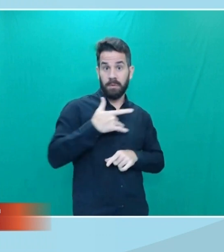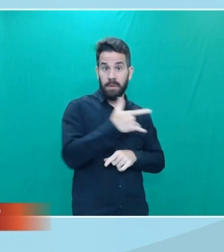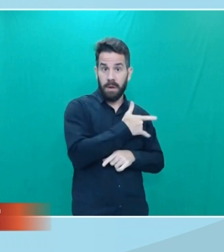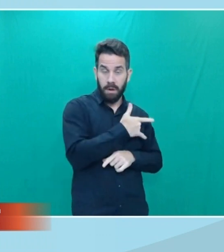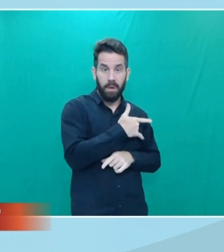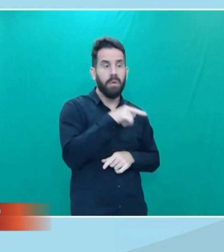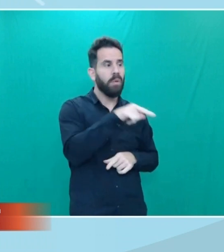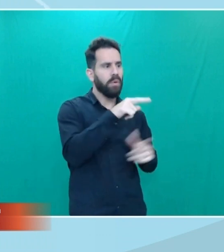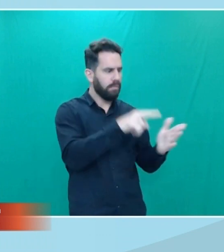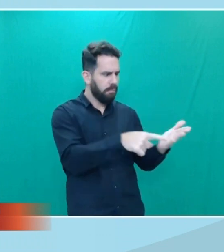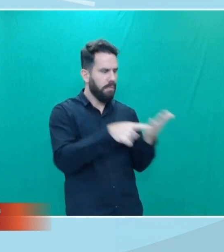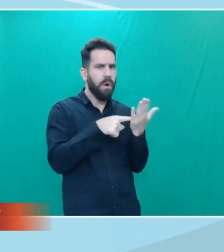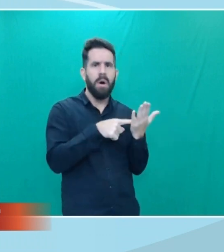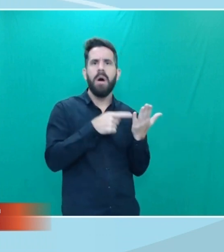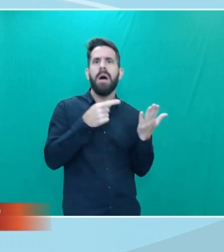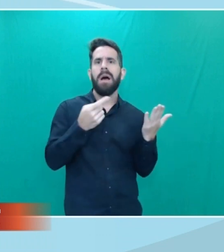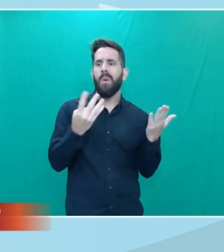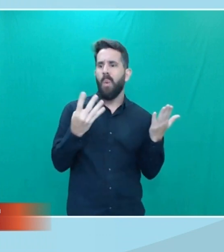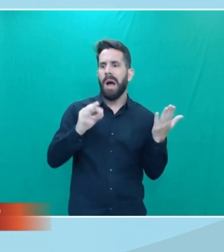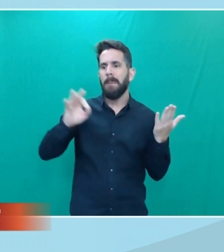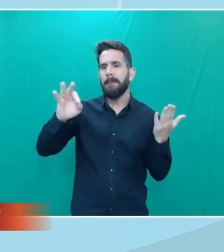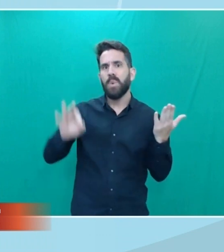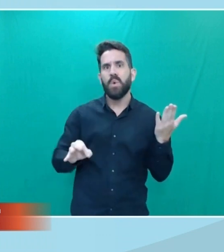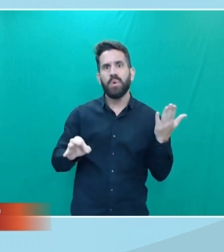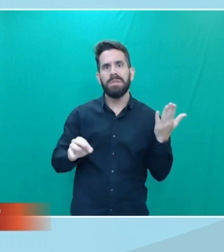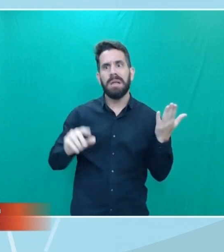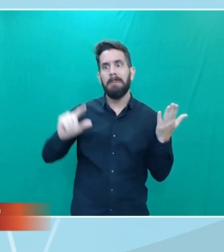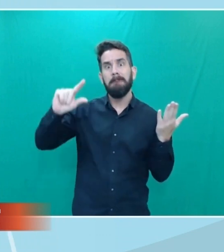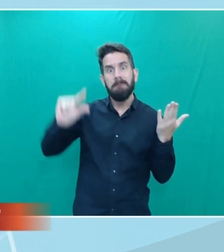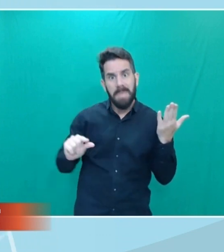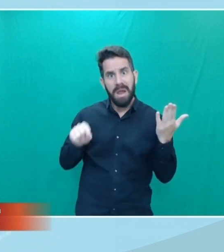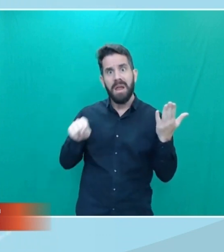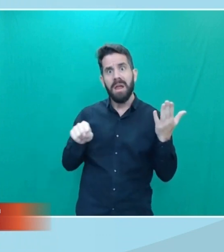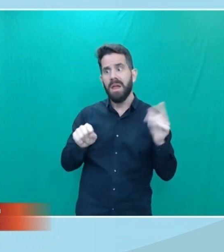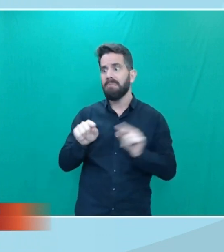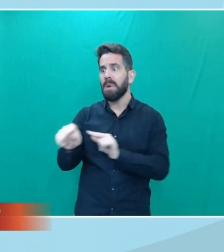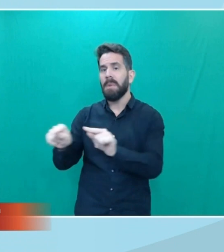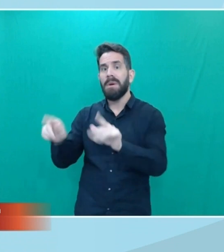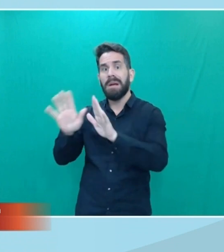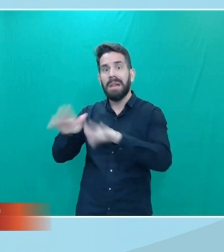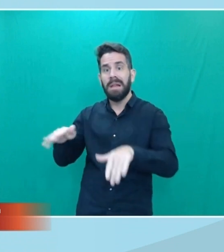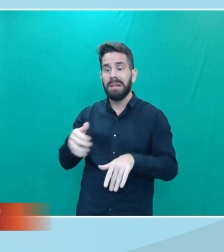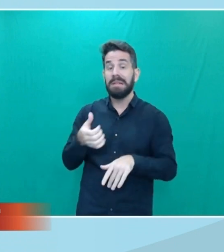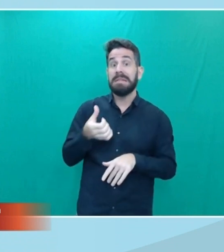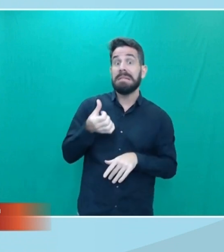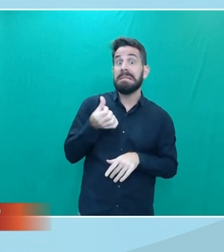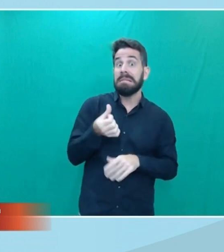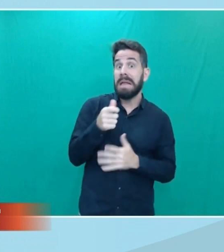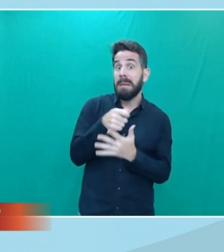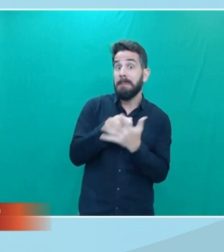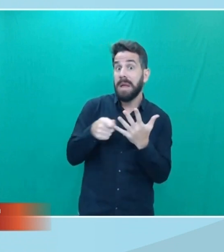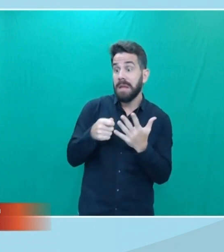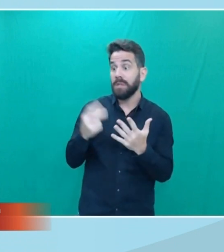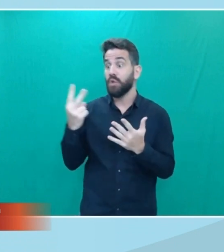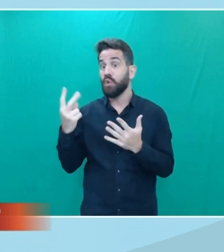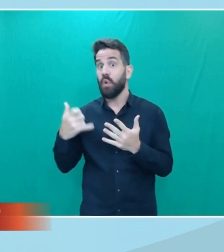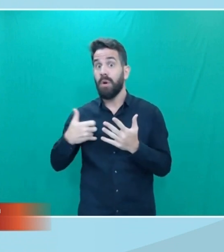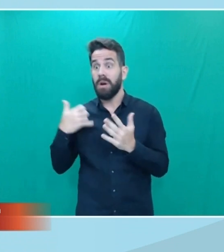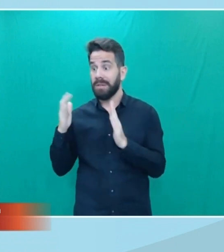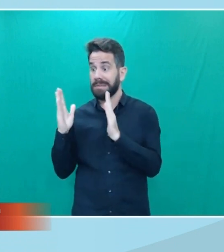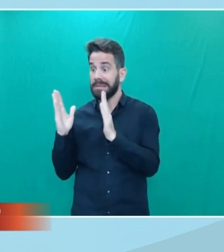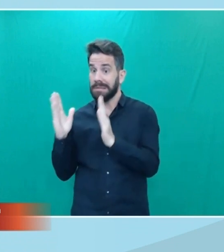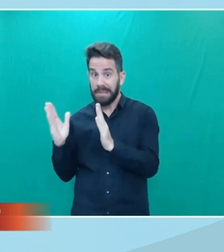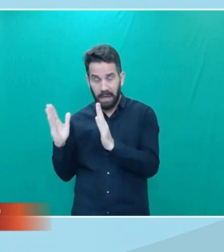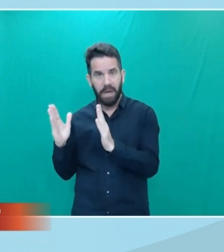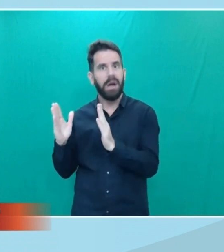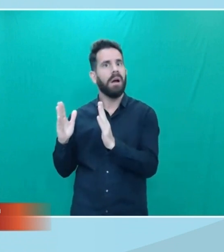de 4% das crianças entre 6 meses e 2 anos de idade foram vacinadas contra a Covid-19